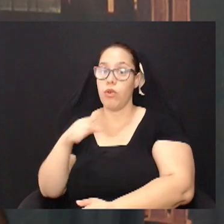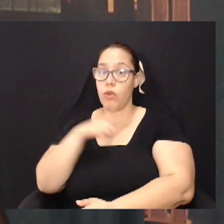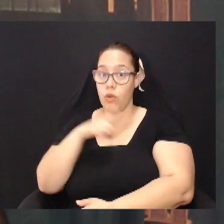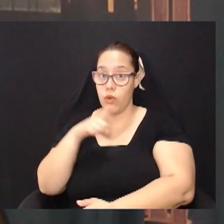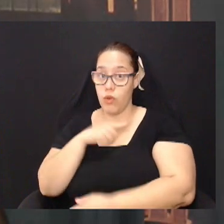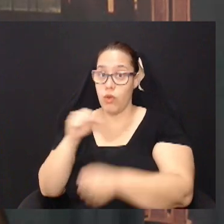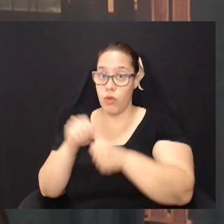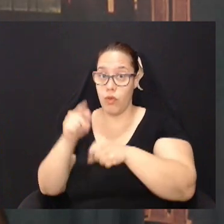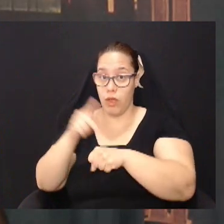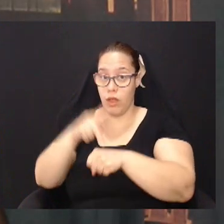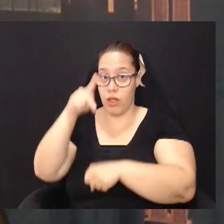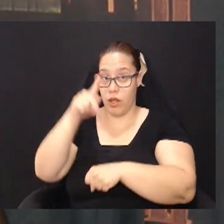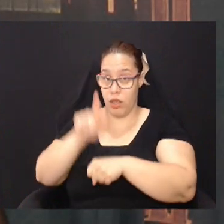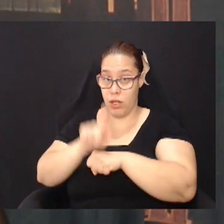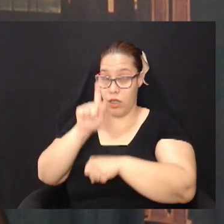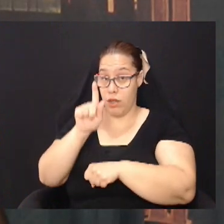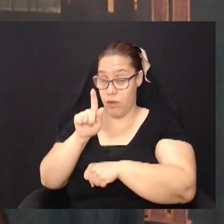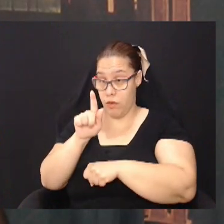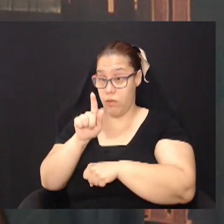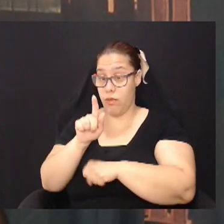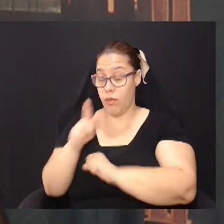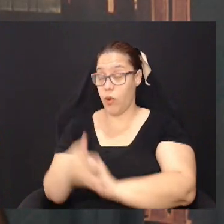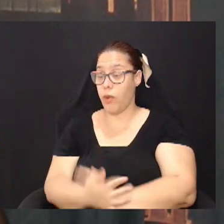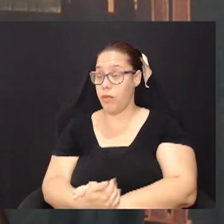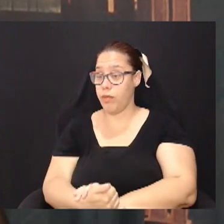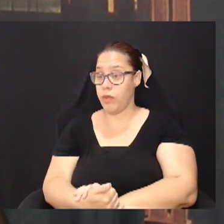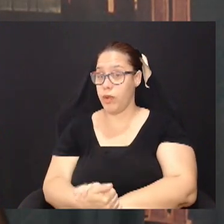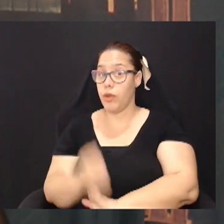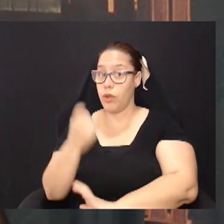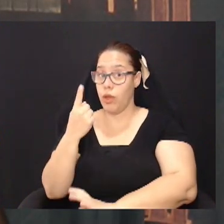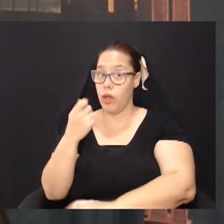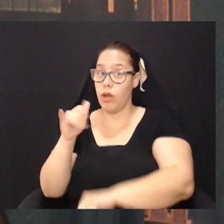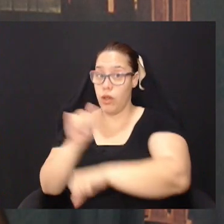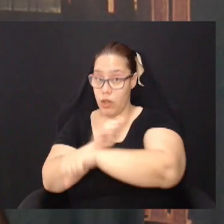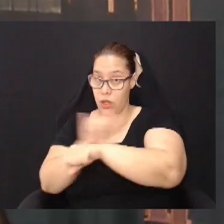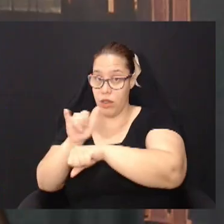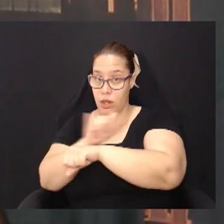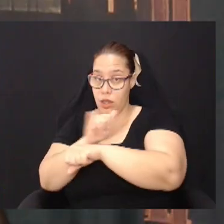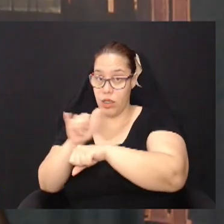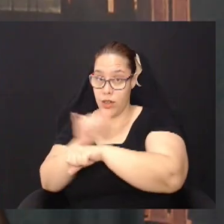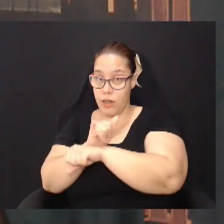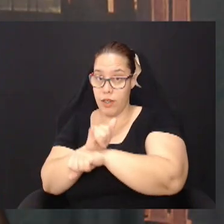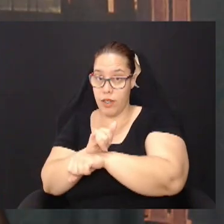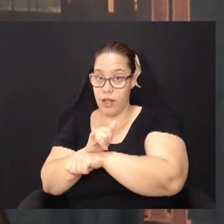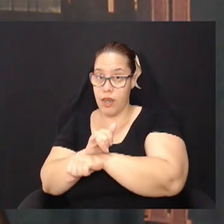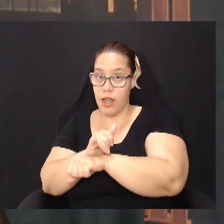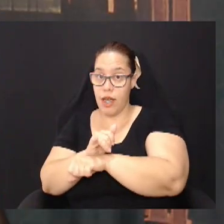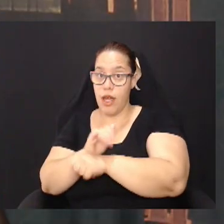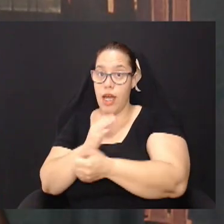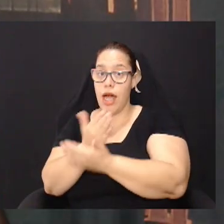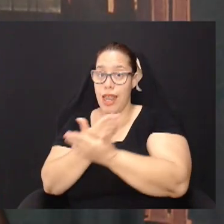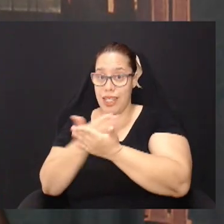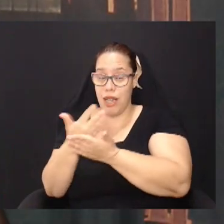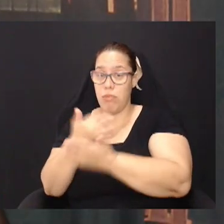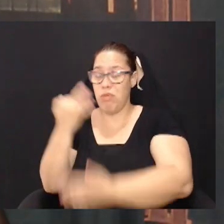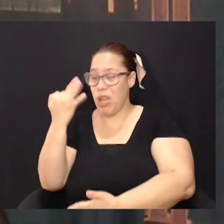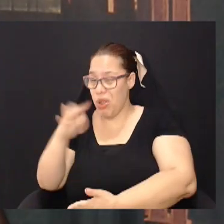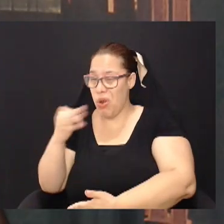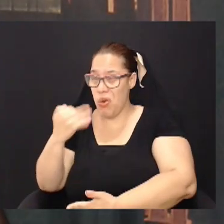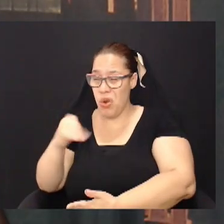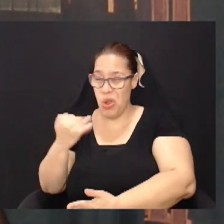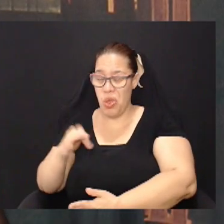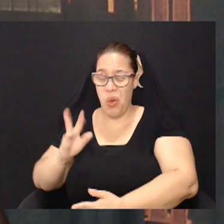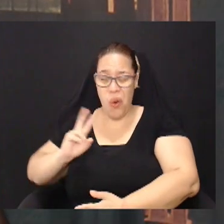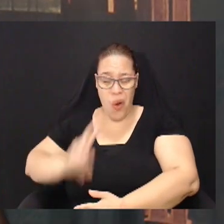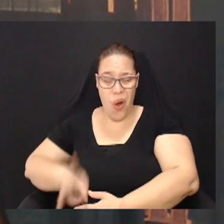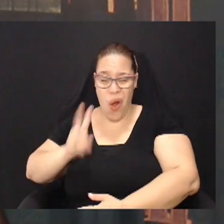dor, e era uma das estratégias para tratamento de dor, para tratamento de dor Uau! crônica. Então, imagina